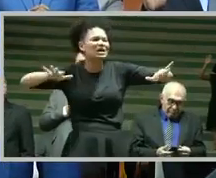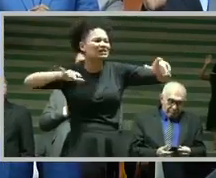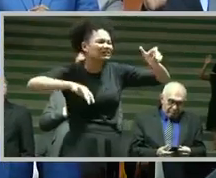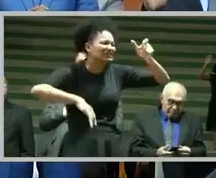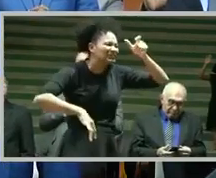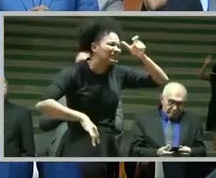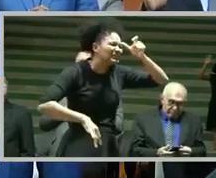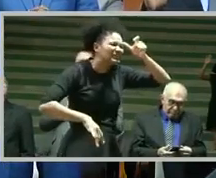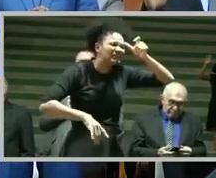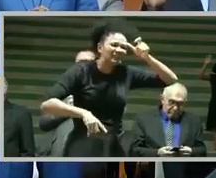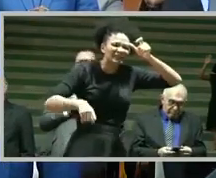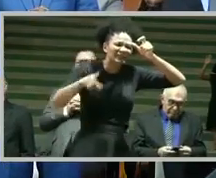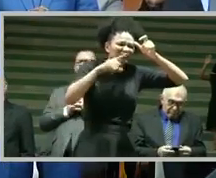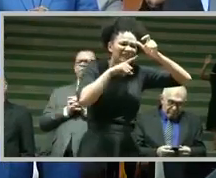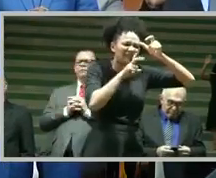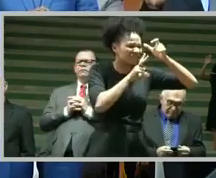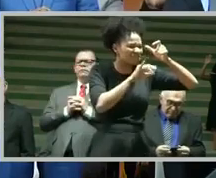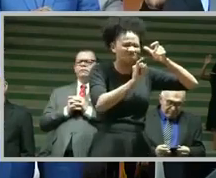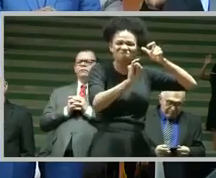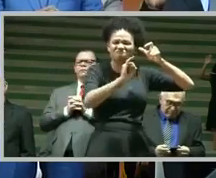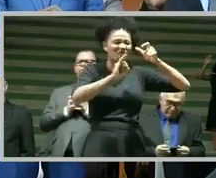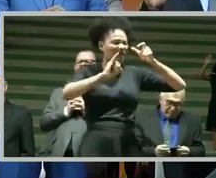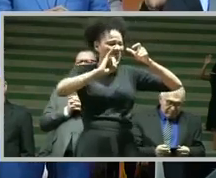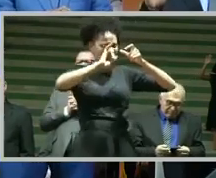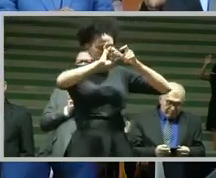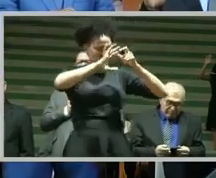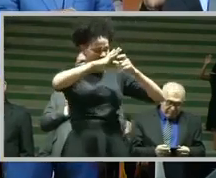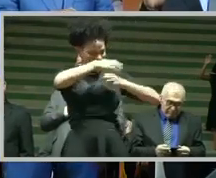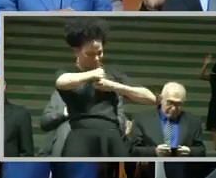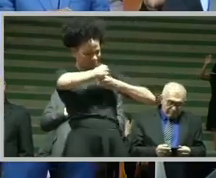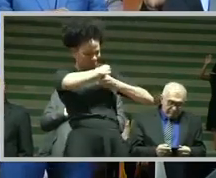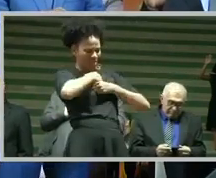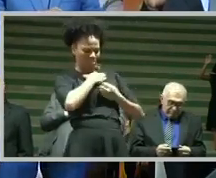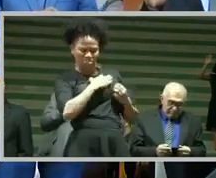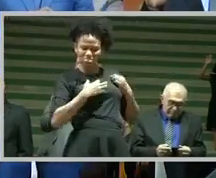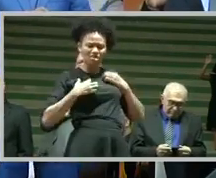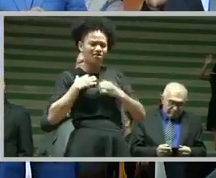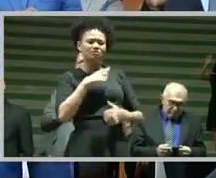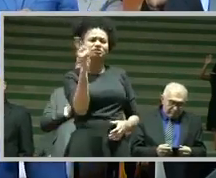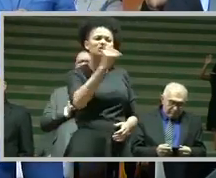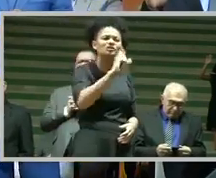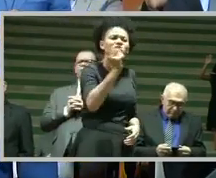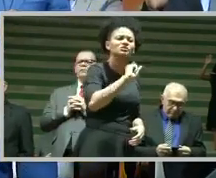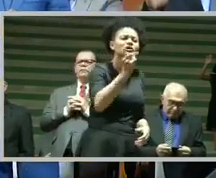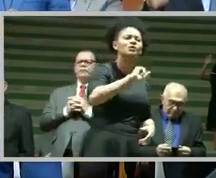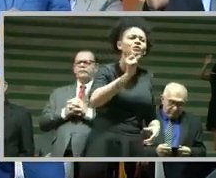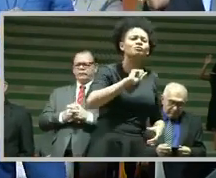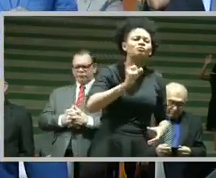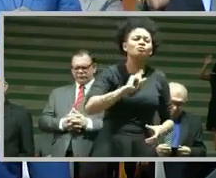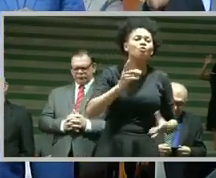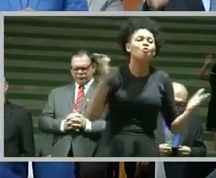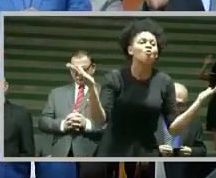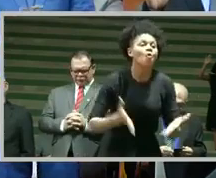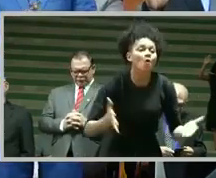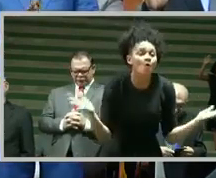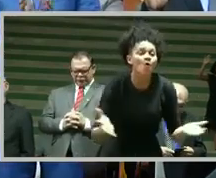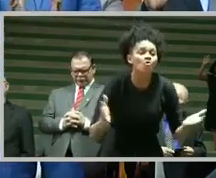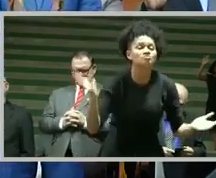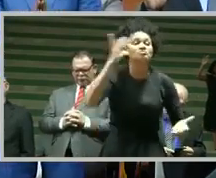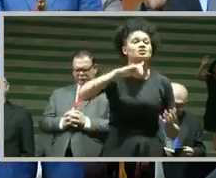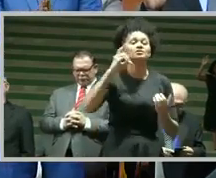não vai afogar a tua alma na angústia, não vai, não vai. Hoje Deus